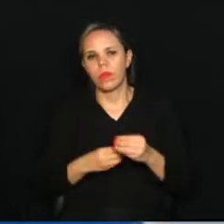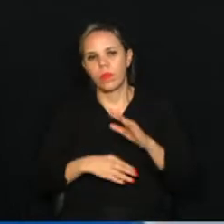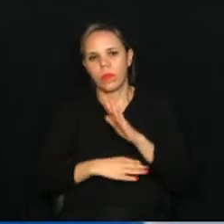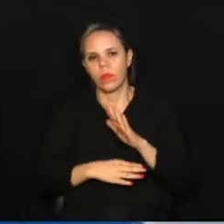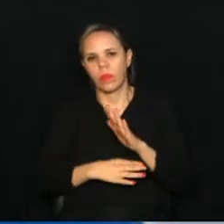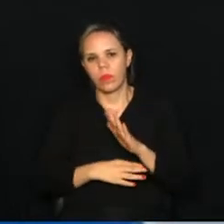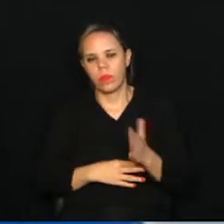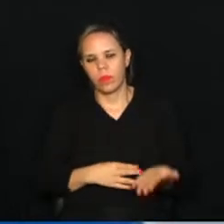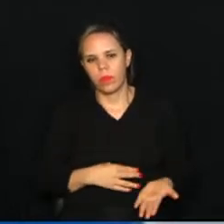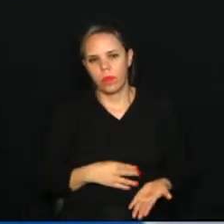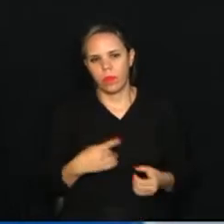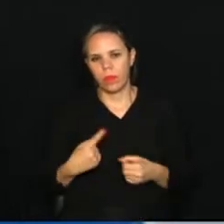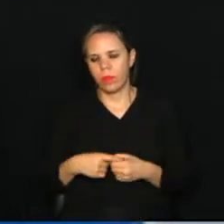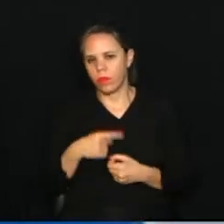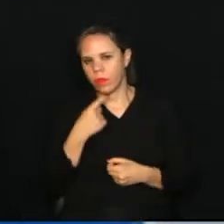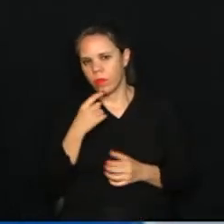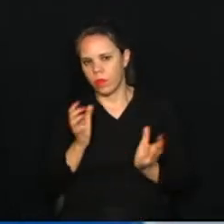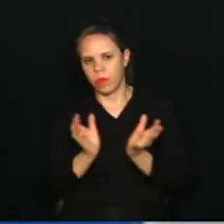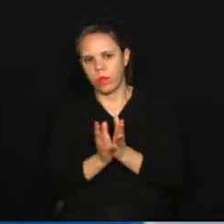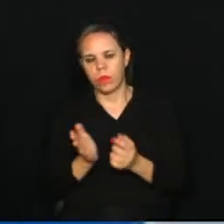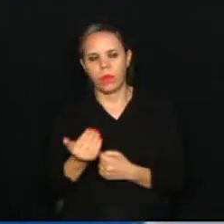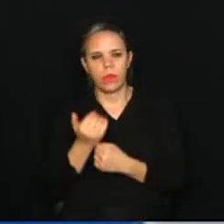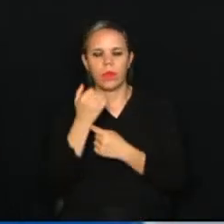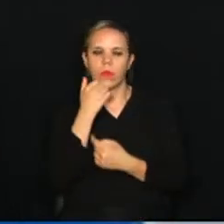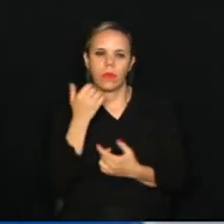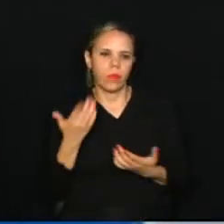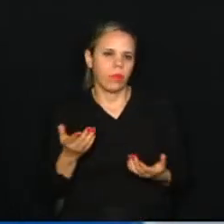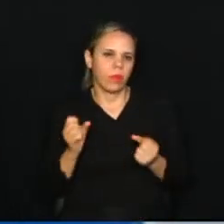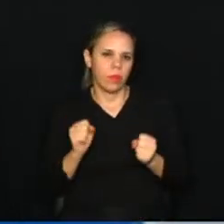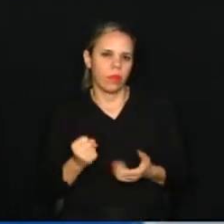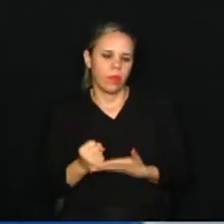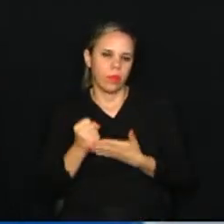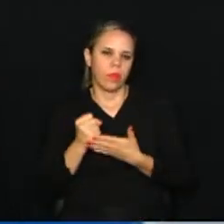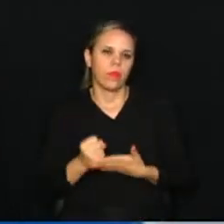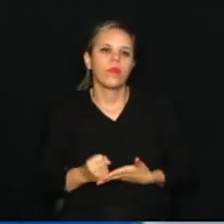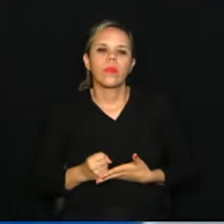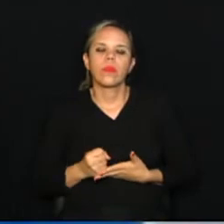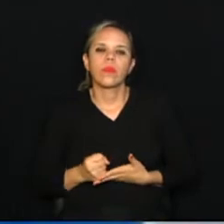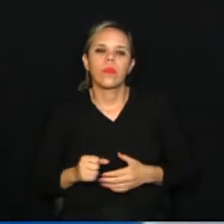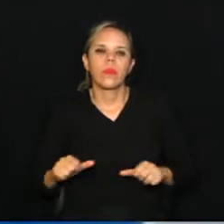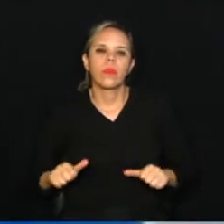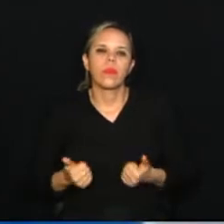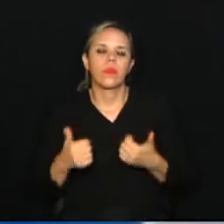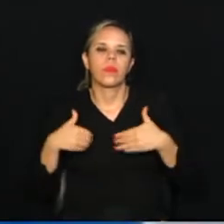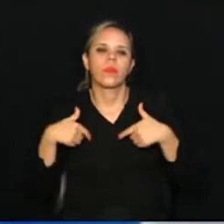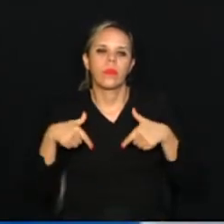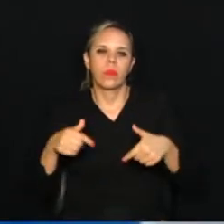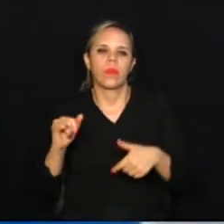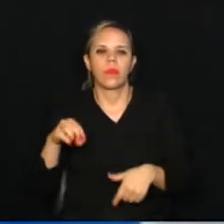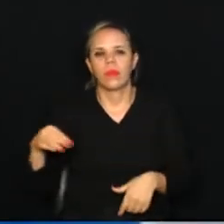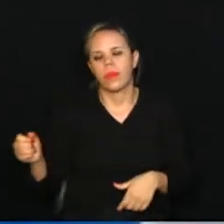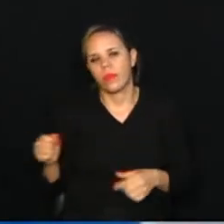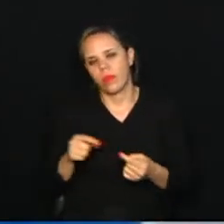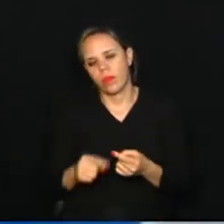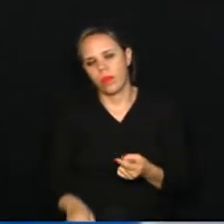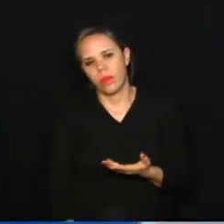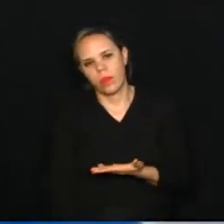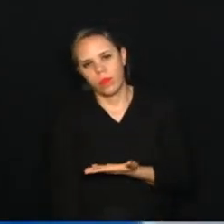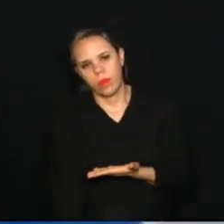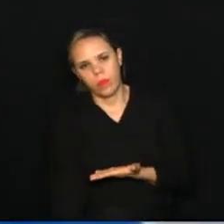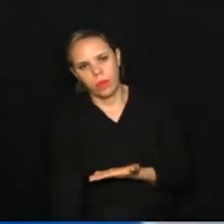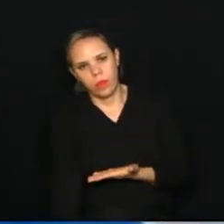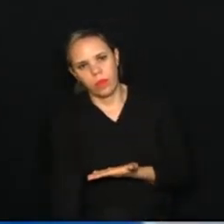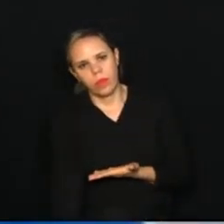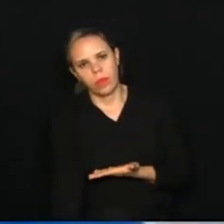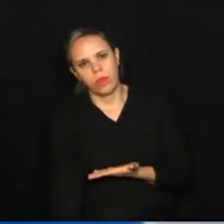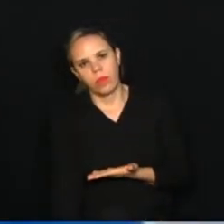Municipal, através da Comissão de Ciência e Tecnologia, pode ajudar proativamente ao IMA nesse sentido, né?